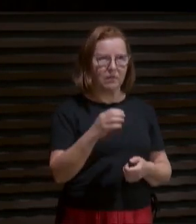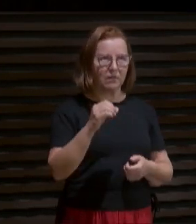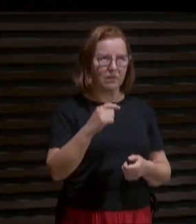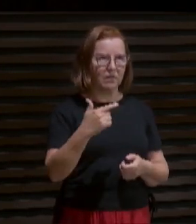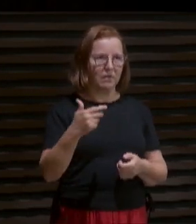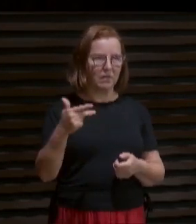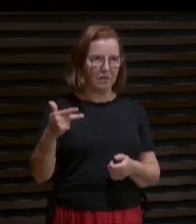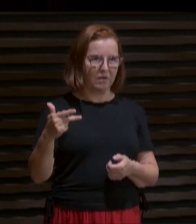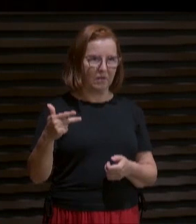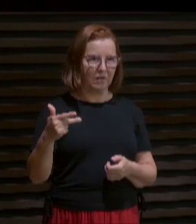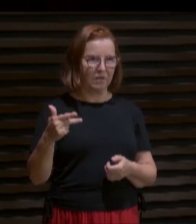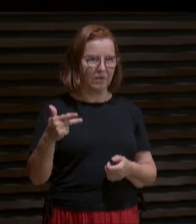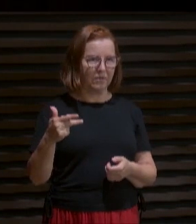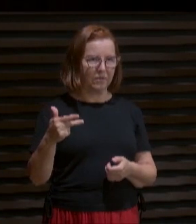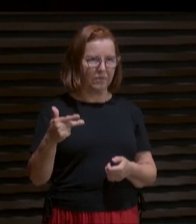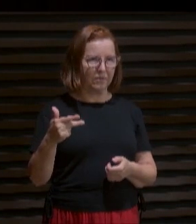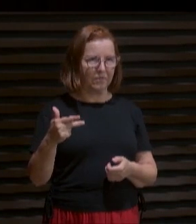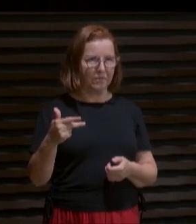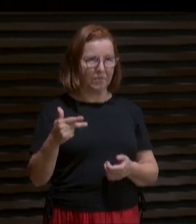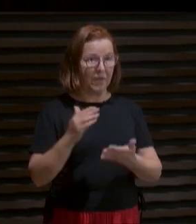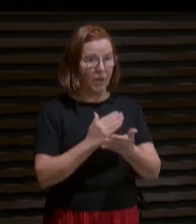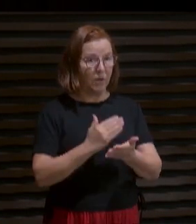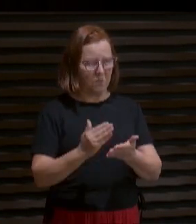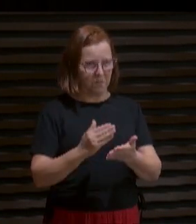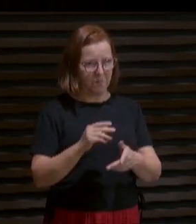2023 está sendo apontado por alguns analistas